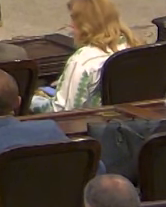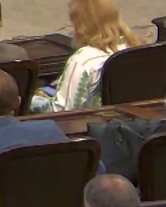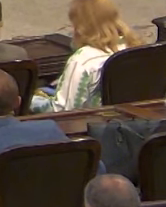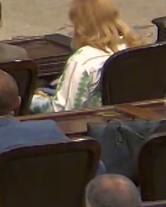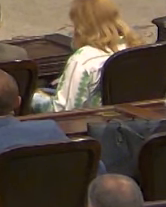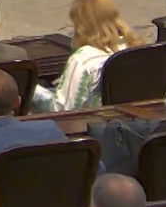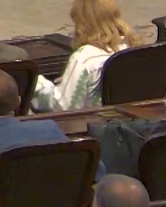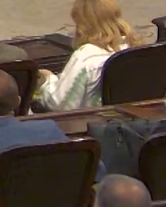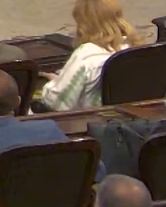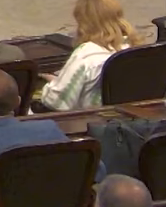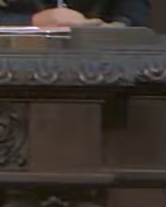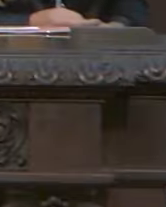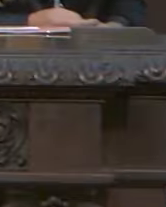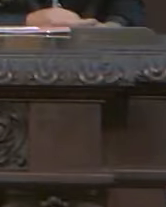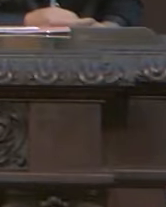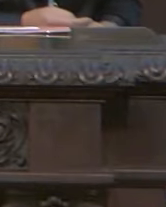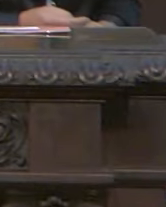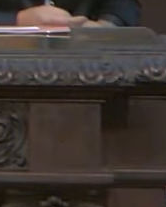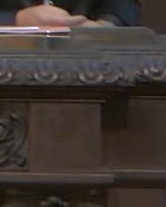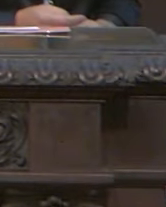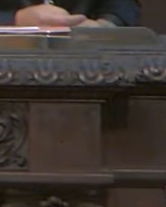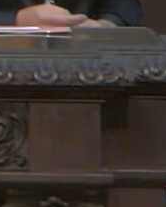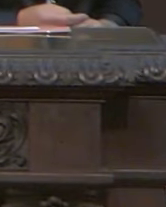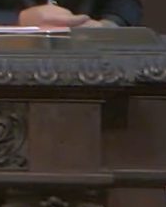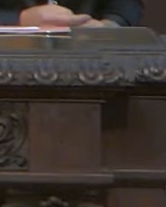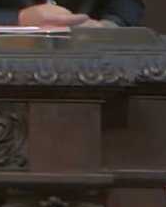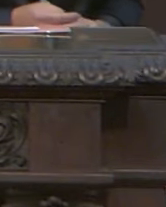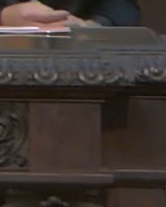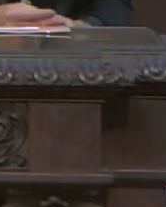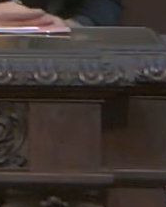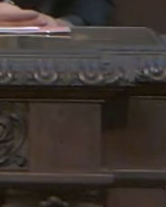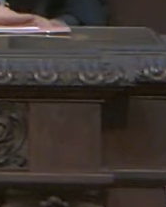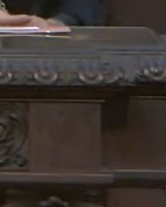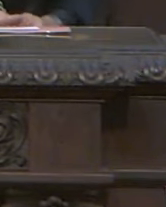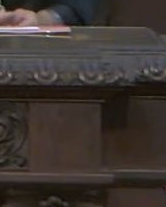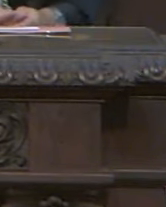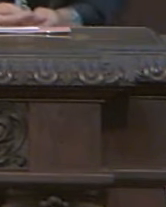Pastor Samuel pode tudo. Vai para a tribuna, pastor. Só gosta da tribuna.